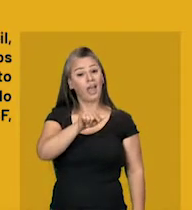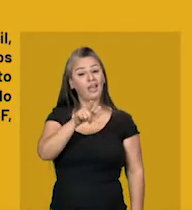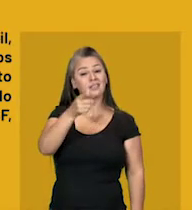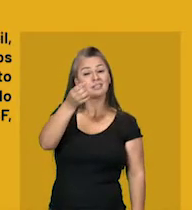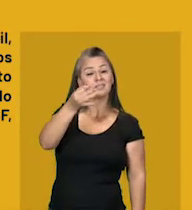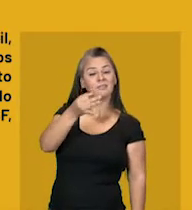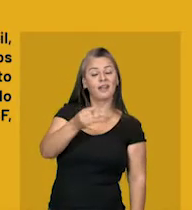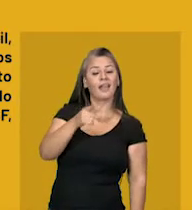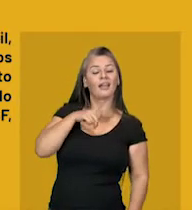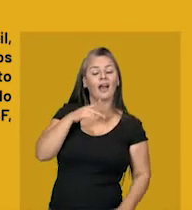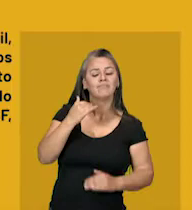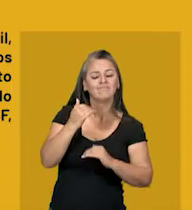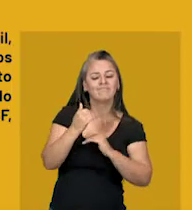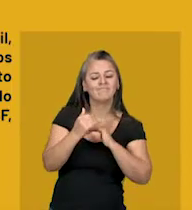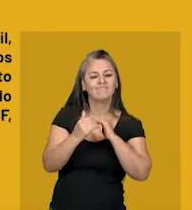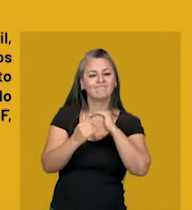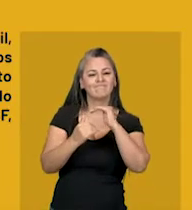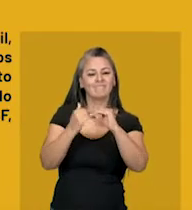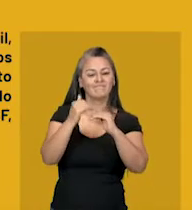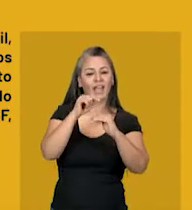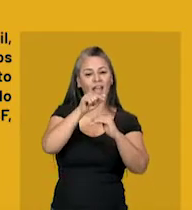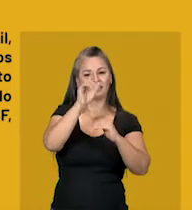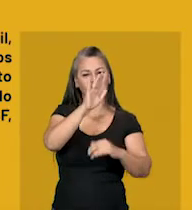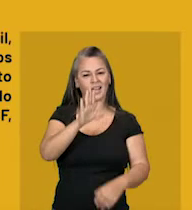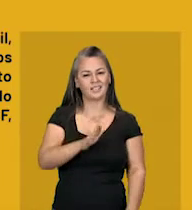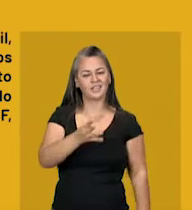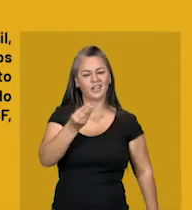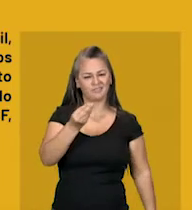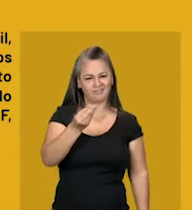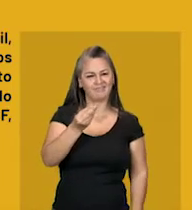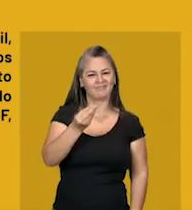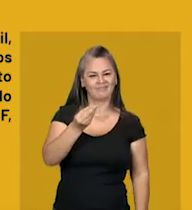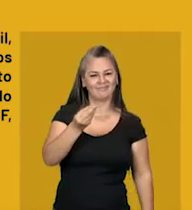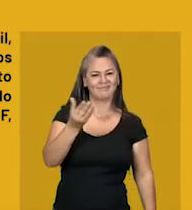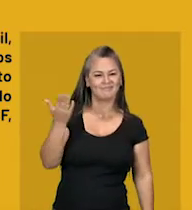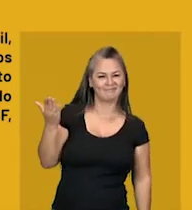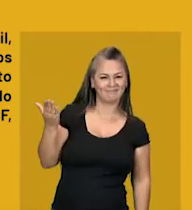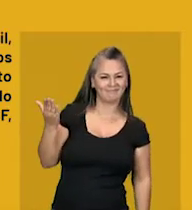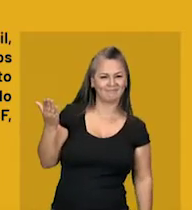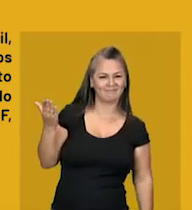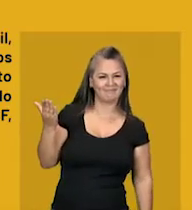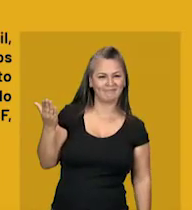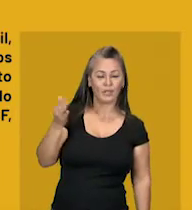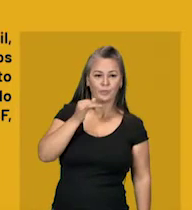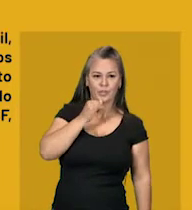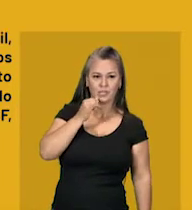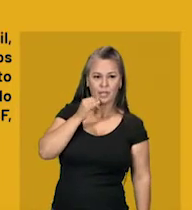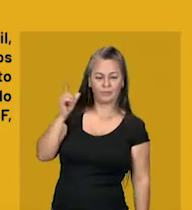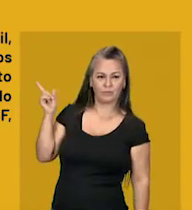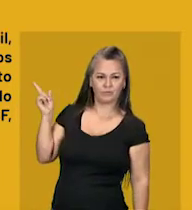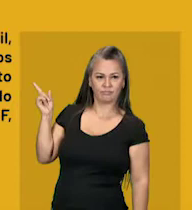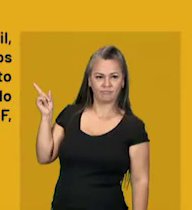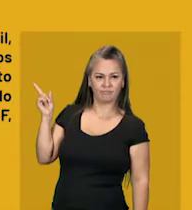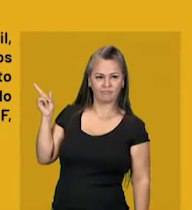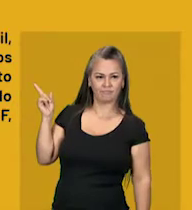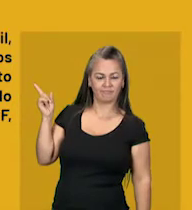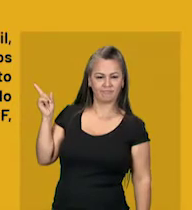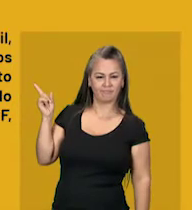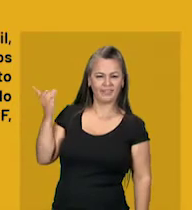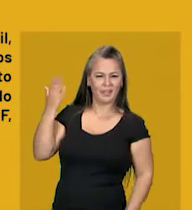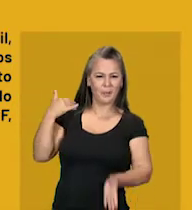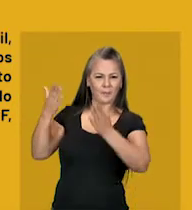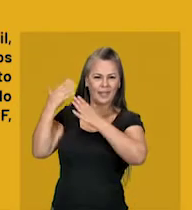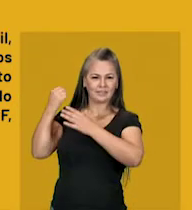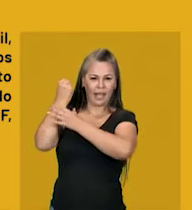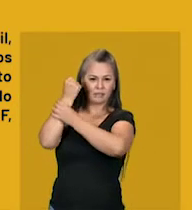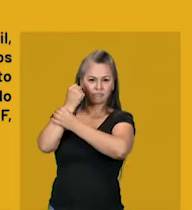da evolução do Estado moderno, né? O Estado, ele surge com o absolutismo,